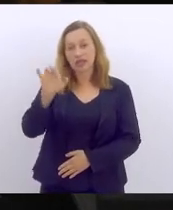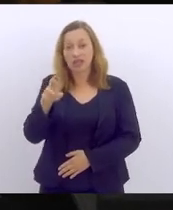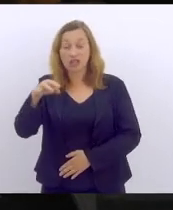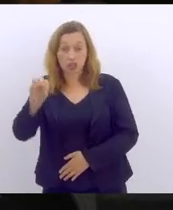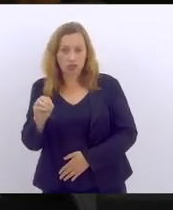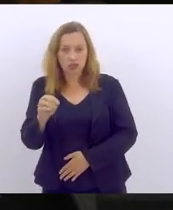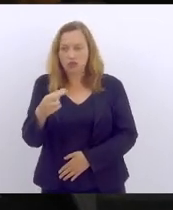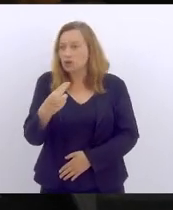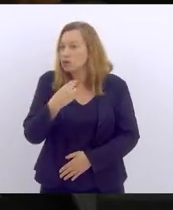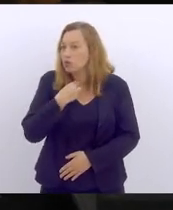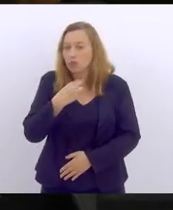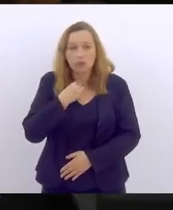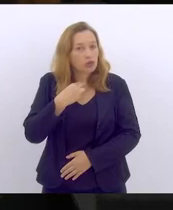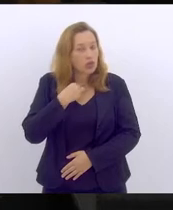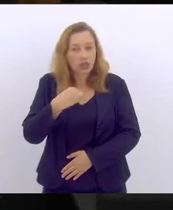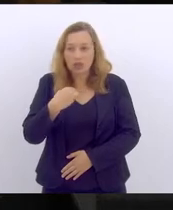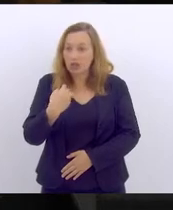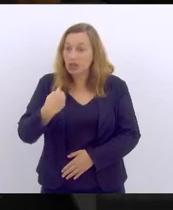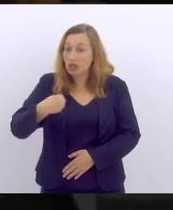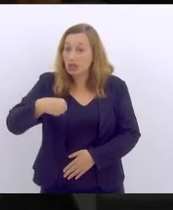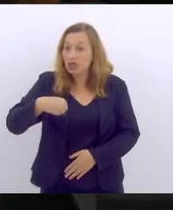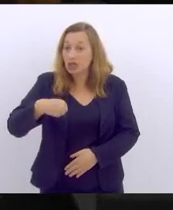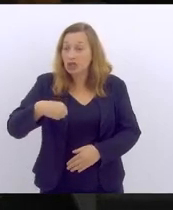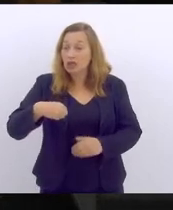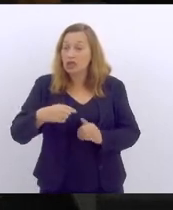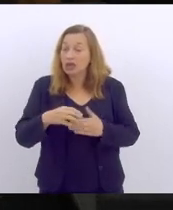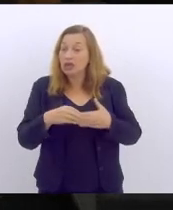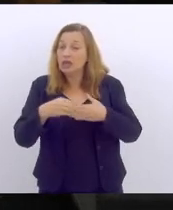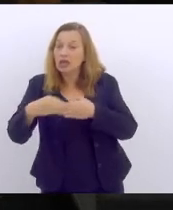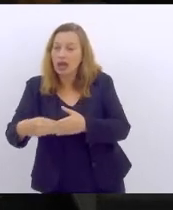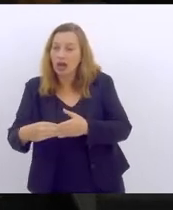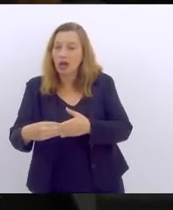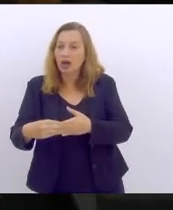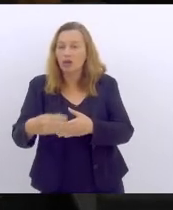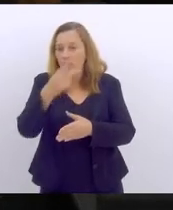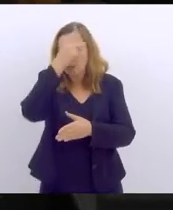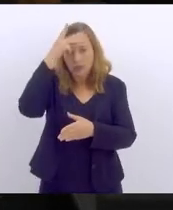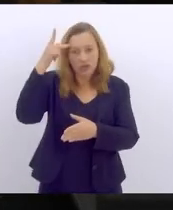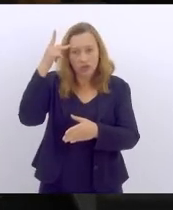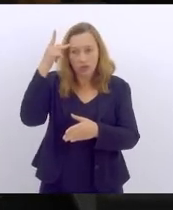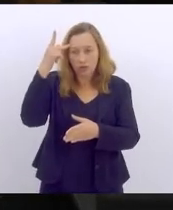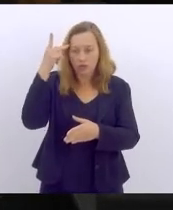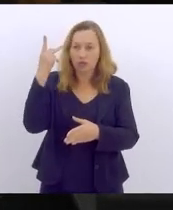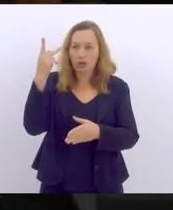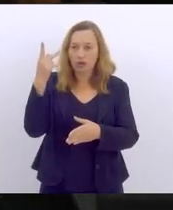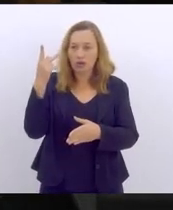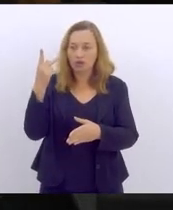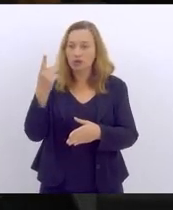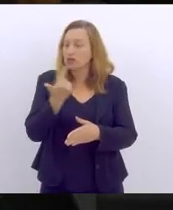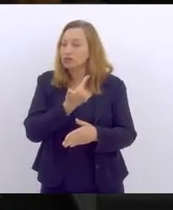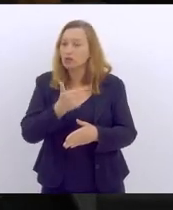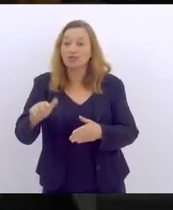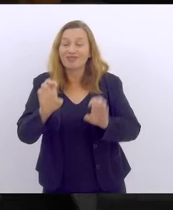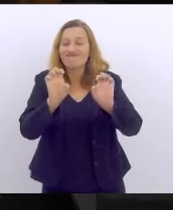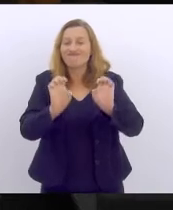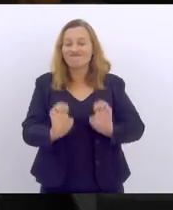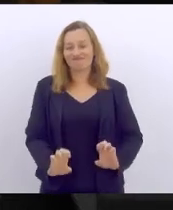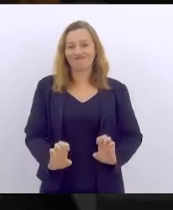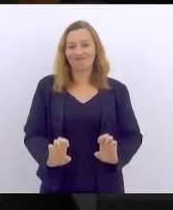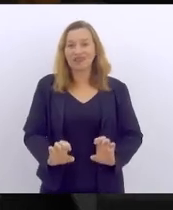em que ele vai sabatinado alguém que não tenha o comportamento